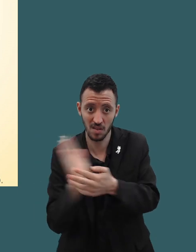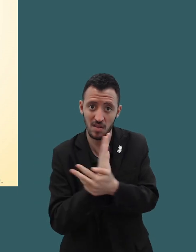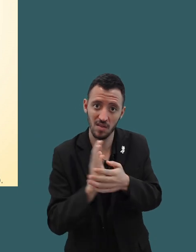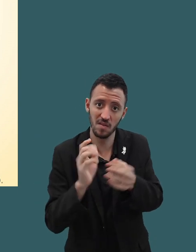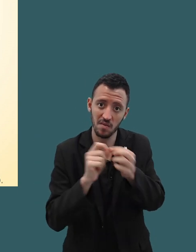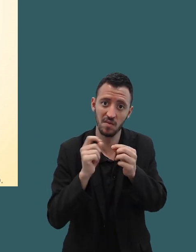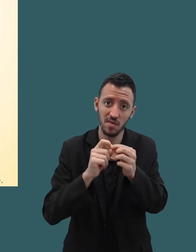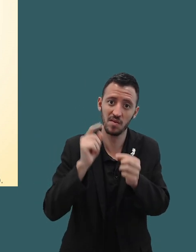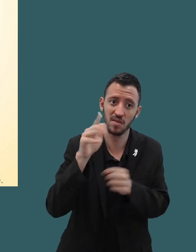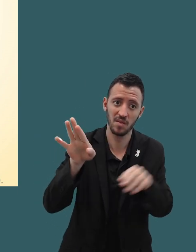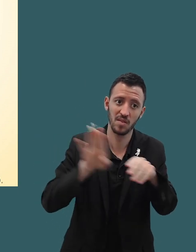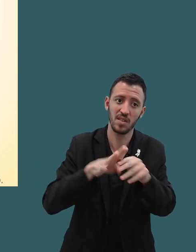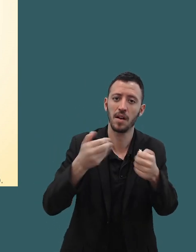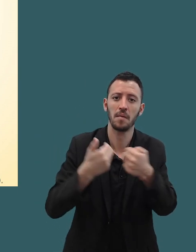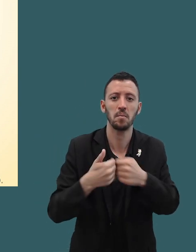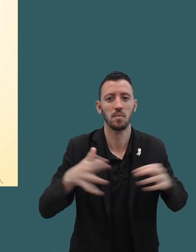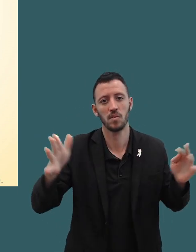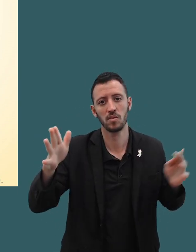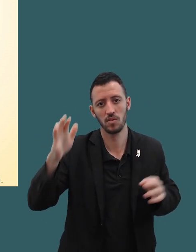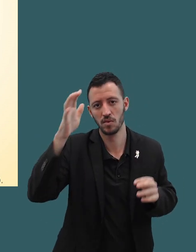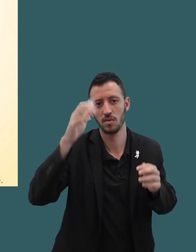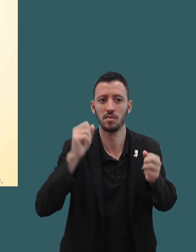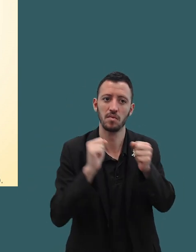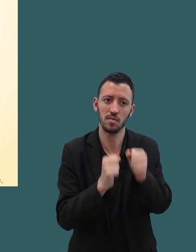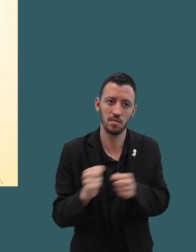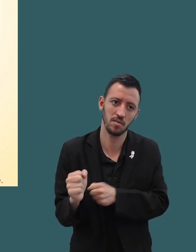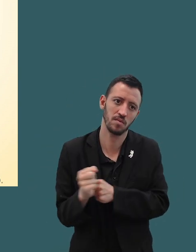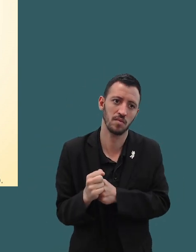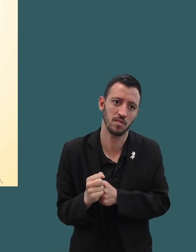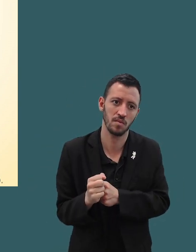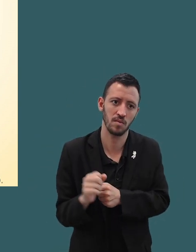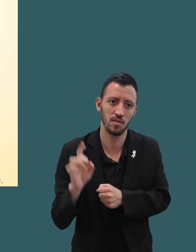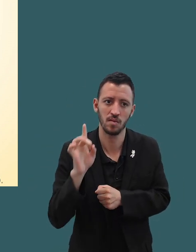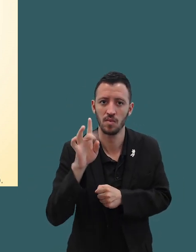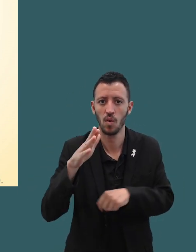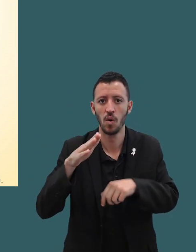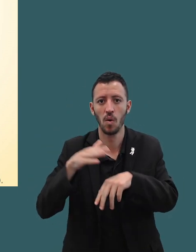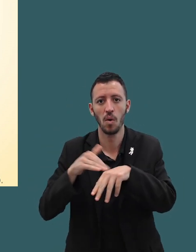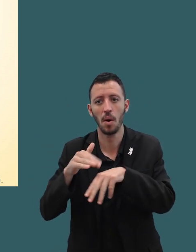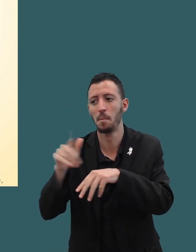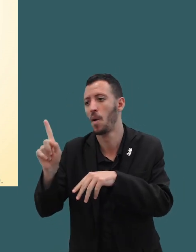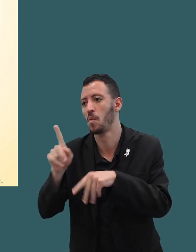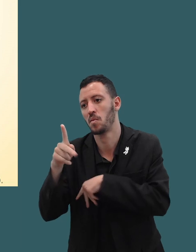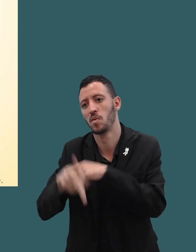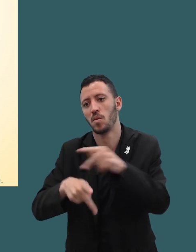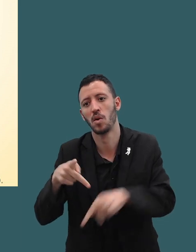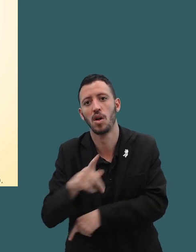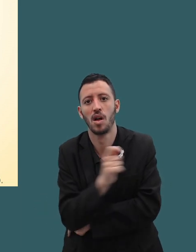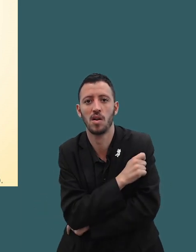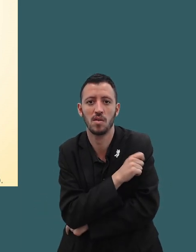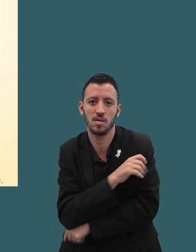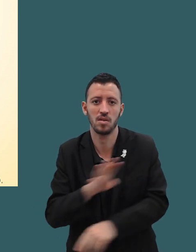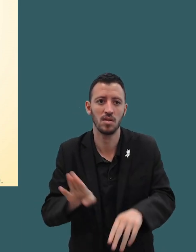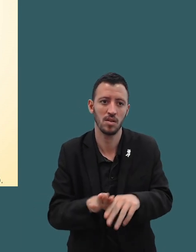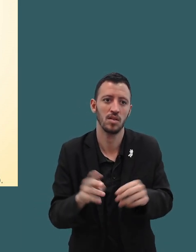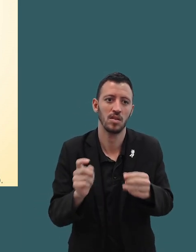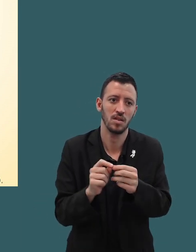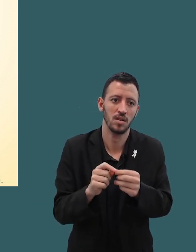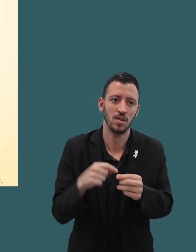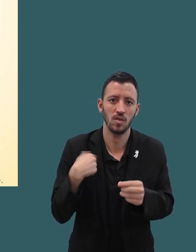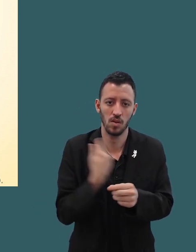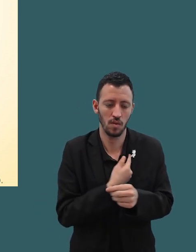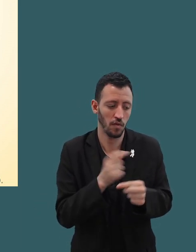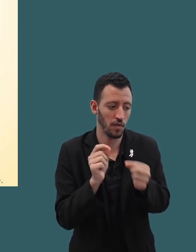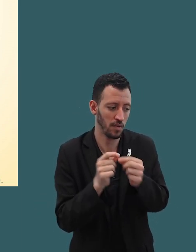Olimpíadas fizeram Olimpíadas abertas para poder não só o público estudantil. E aí, a gente, no encontro que a